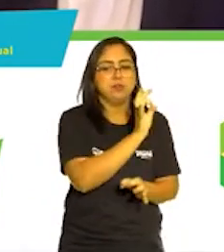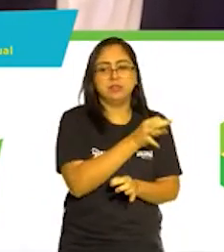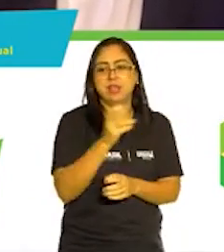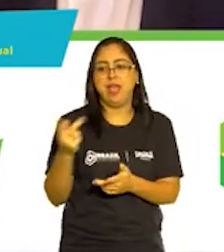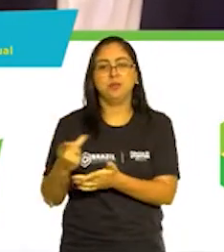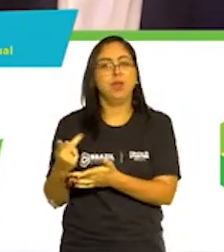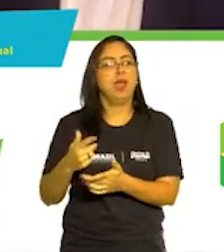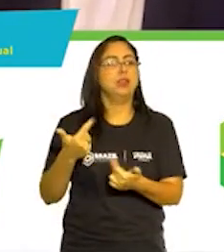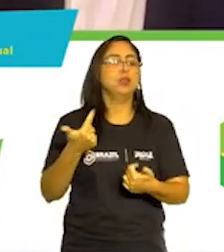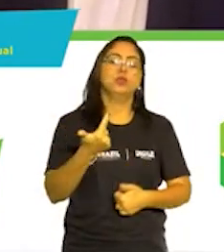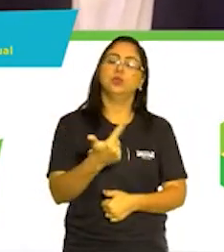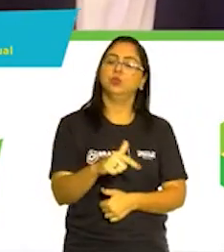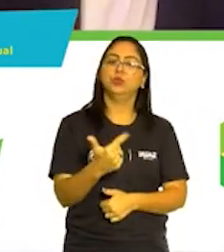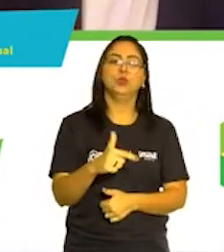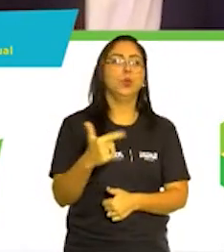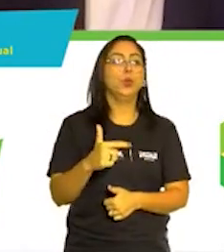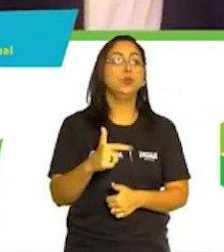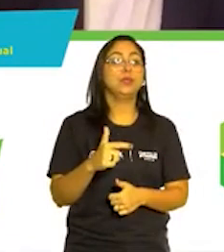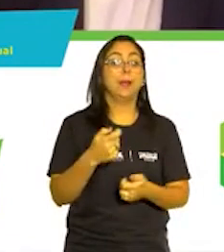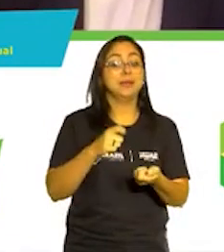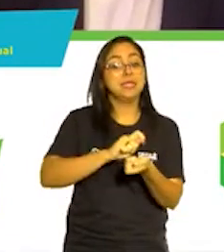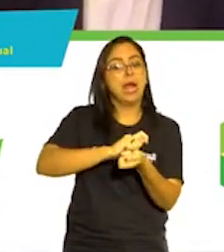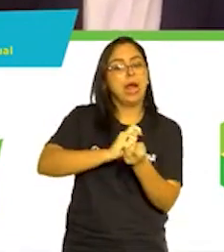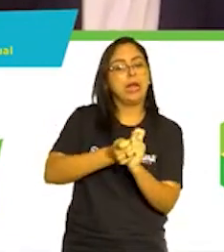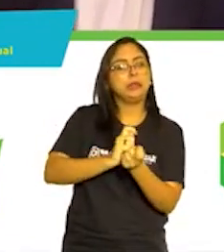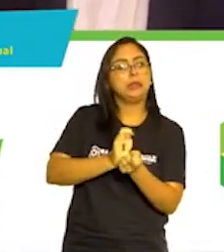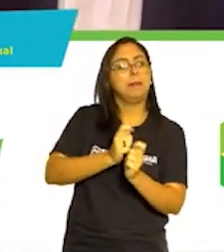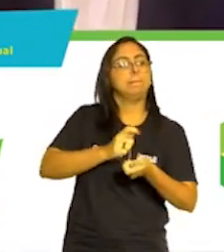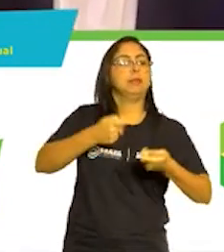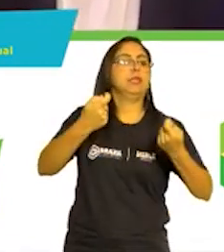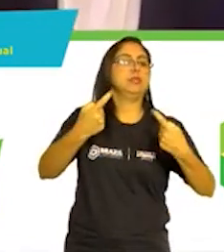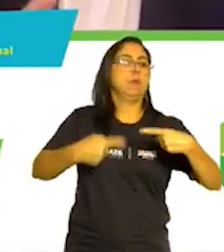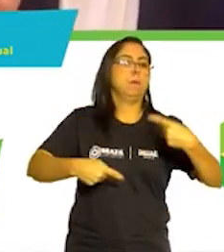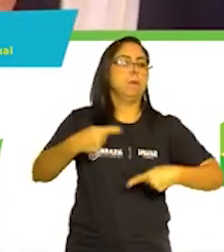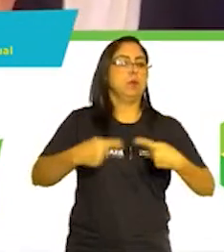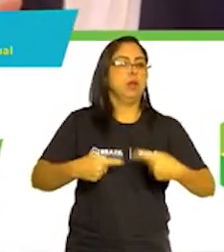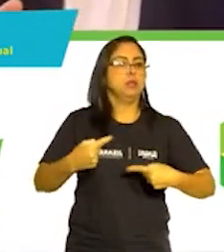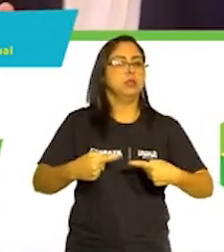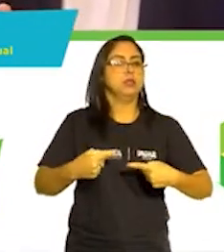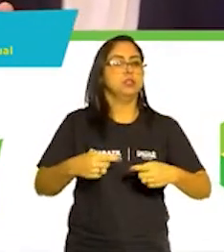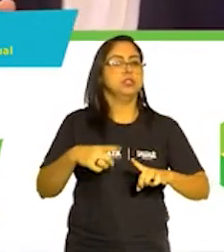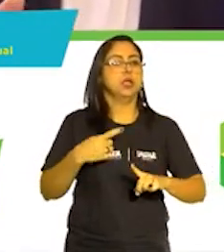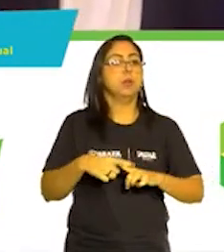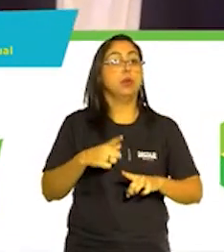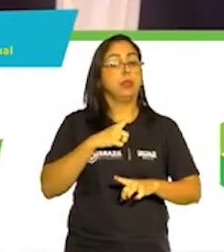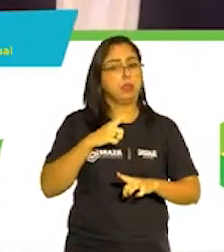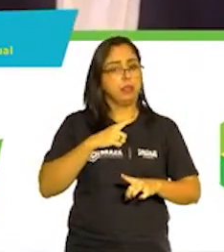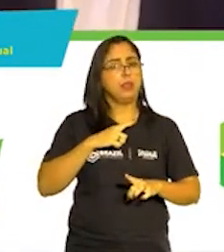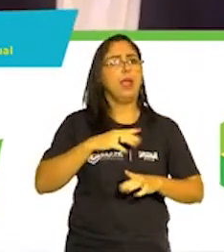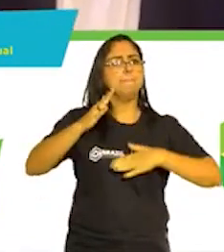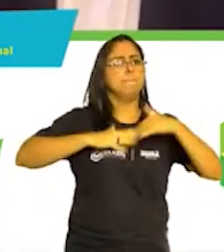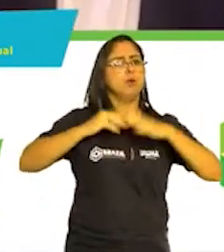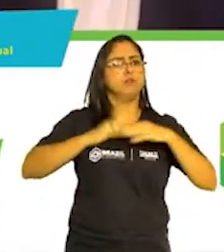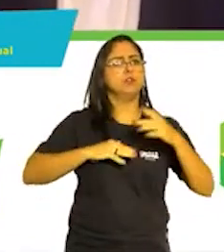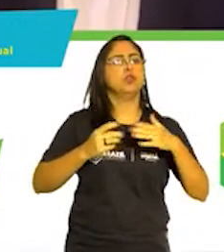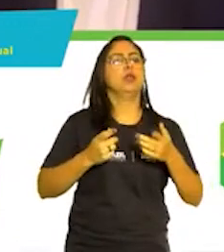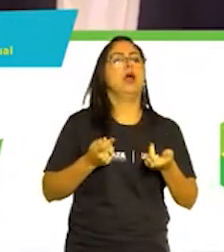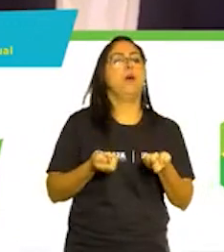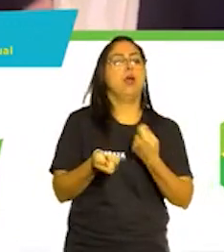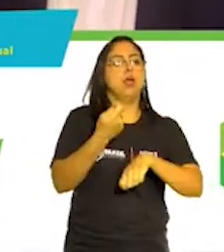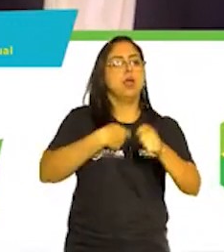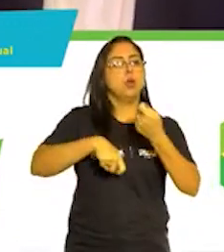um debate político. Agora, a gente tem os estudos do PB e de vários outros economistas que nos indicam o caminho. E a gente sabe claramente